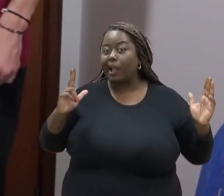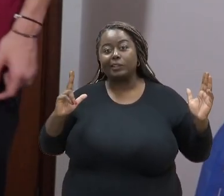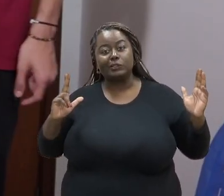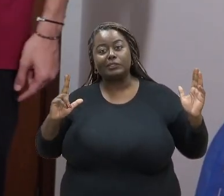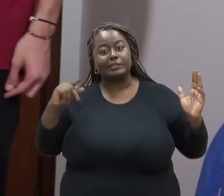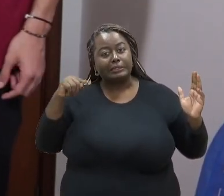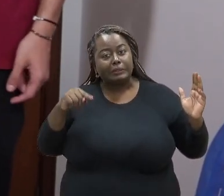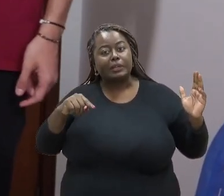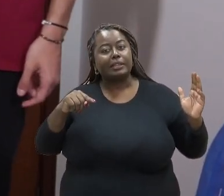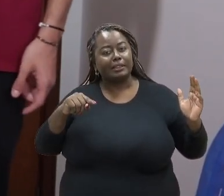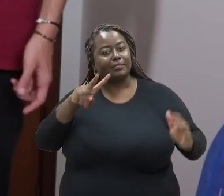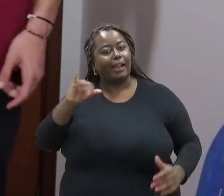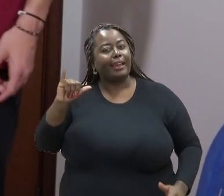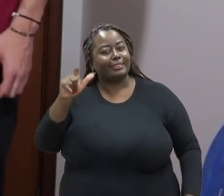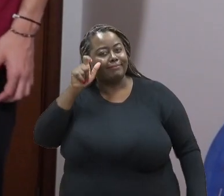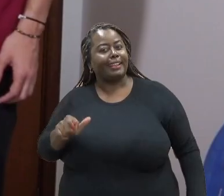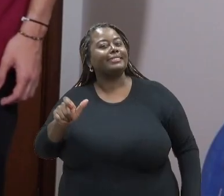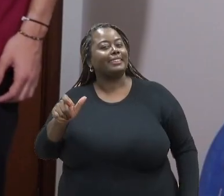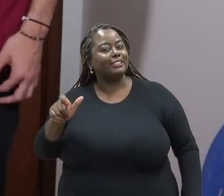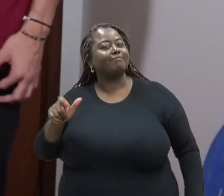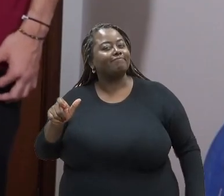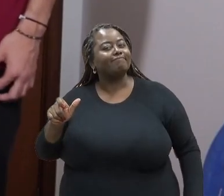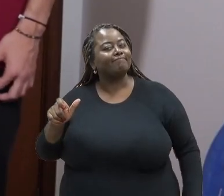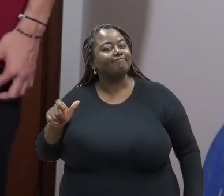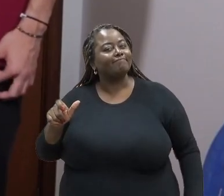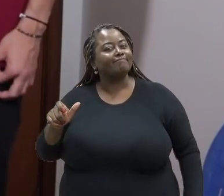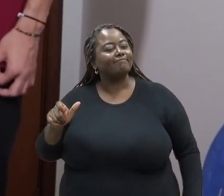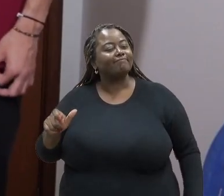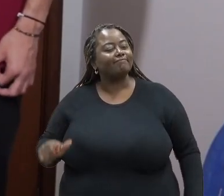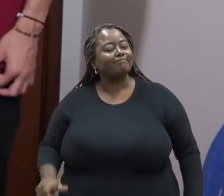Acho que isso aqui vai ser interessante.